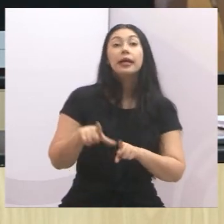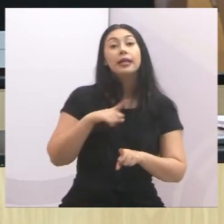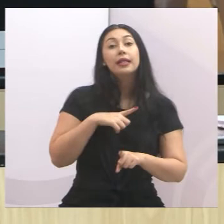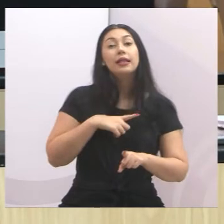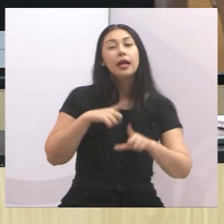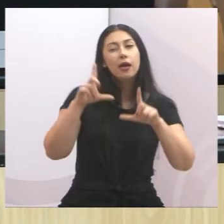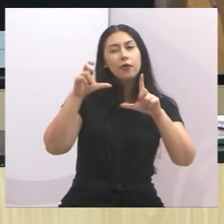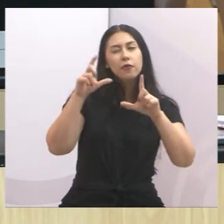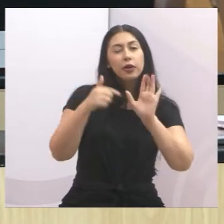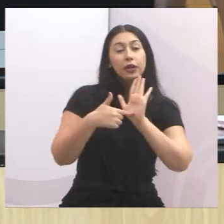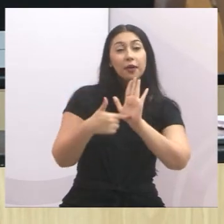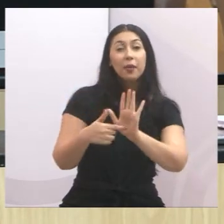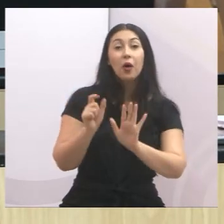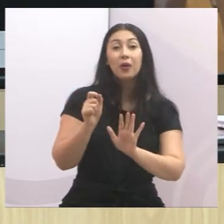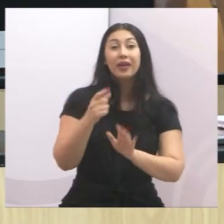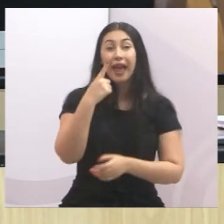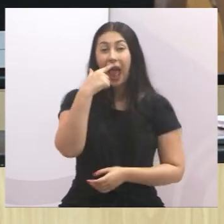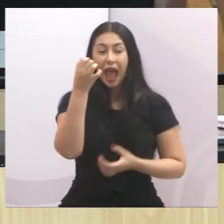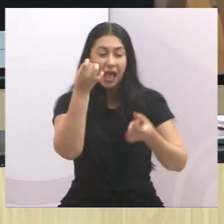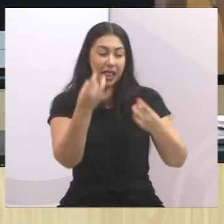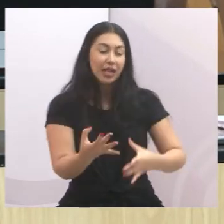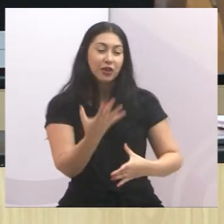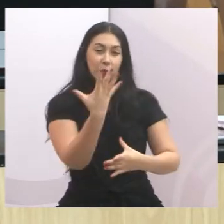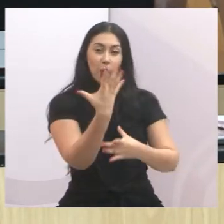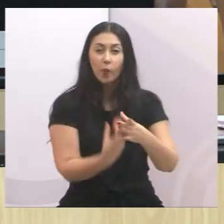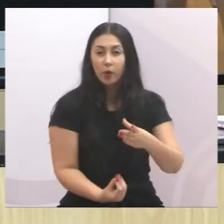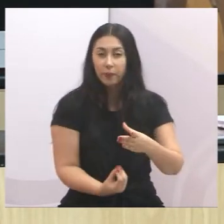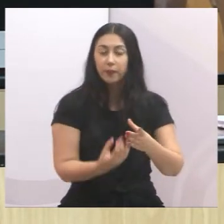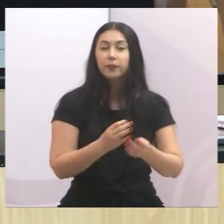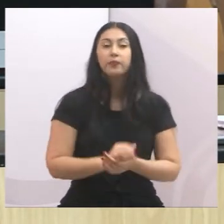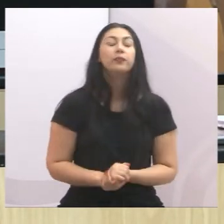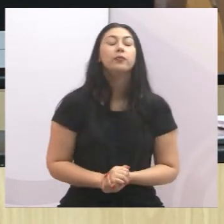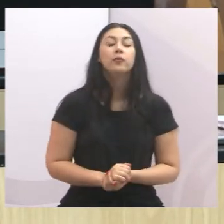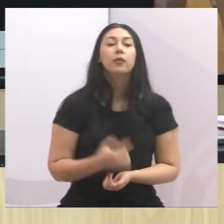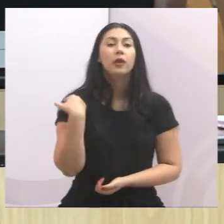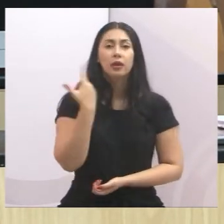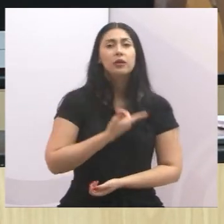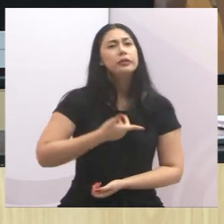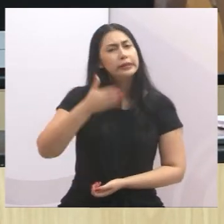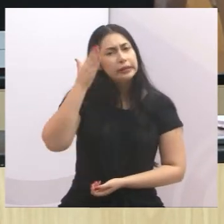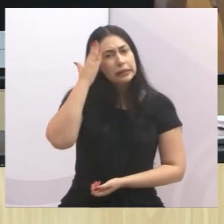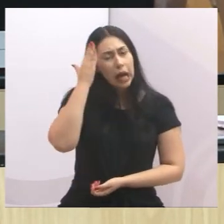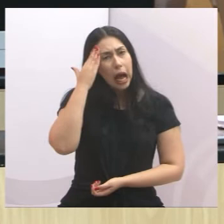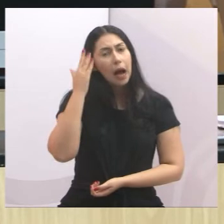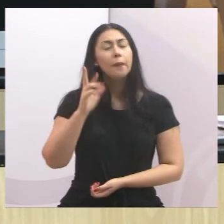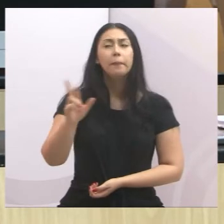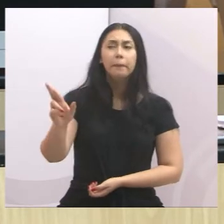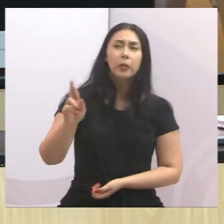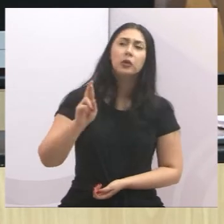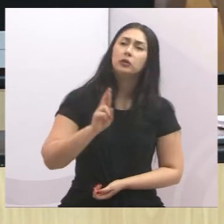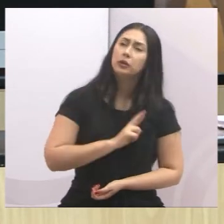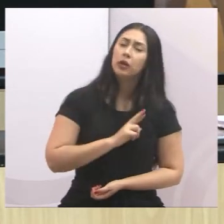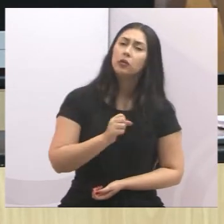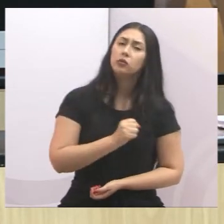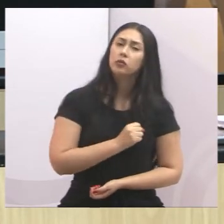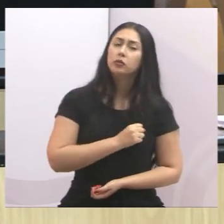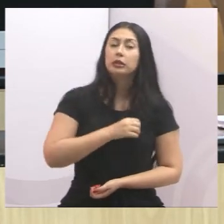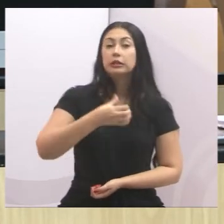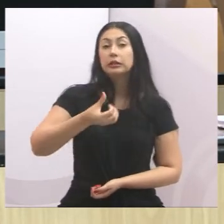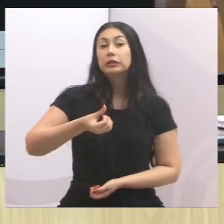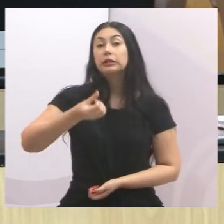vaza-lixos, sacolinhas plásticas, papéis e outros materiais. Considerando que a devolutiva do pedido de informações número